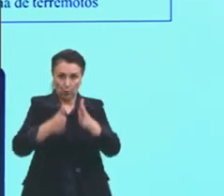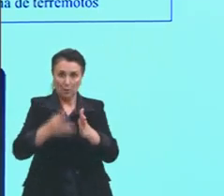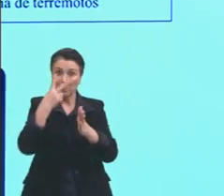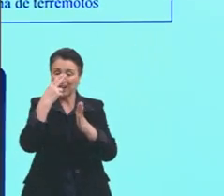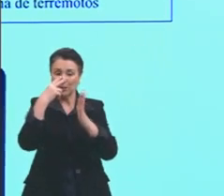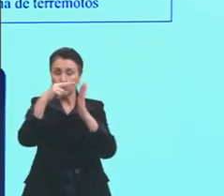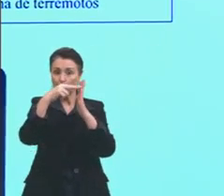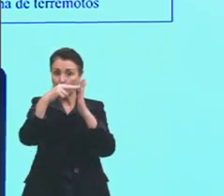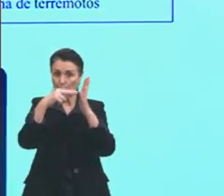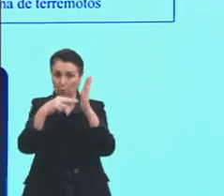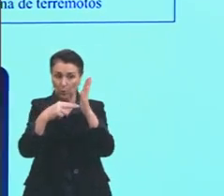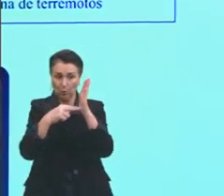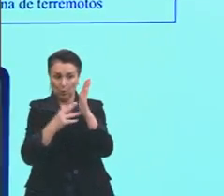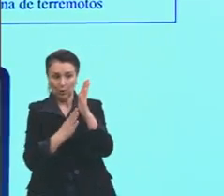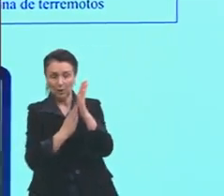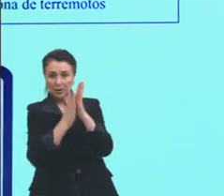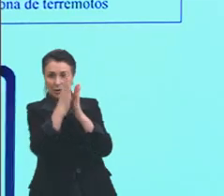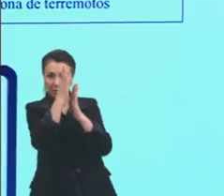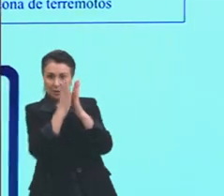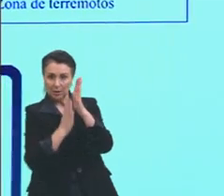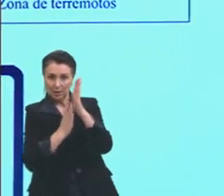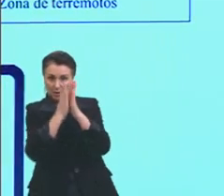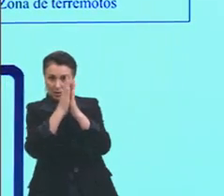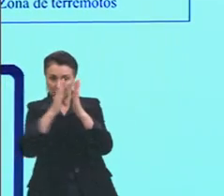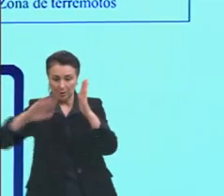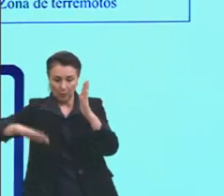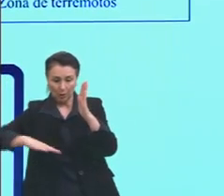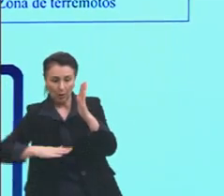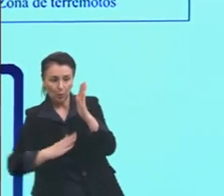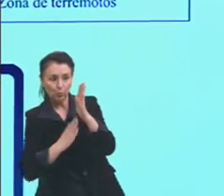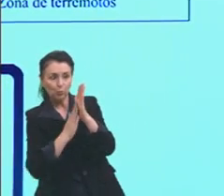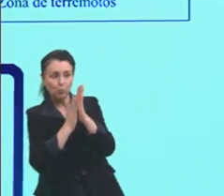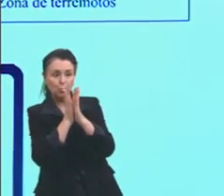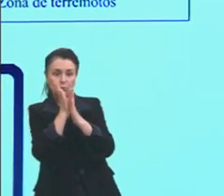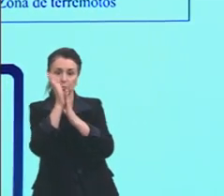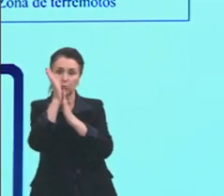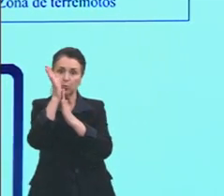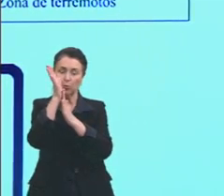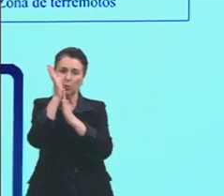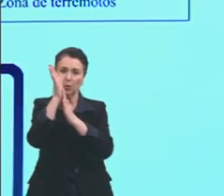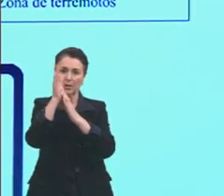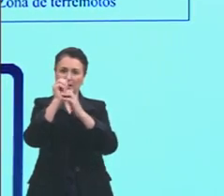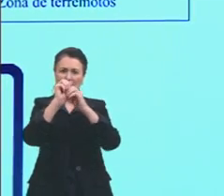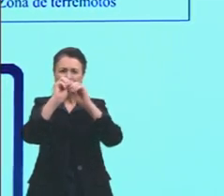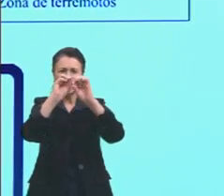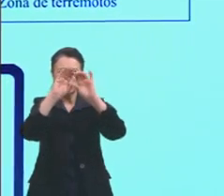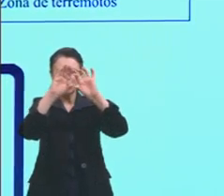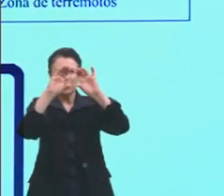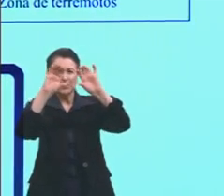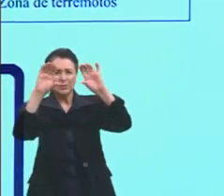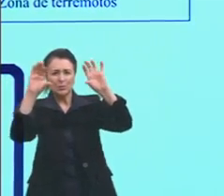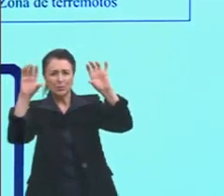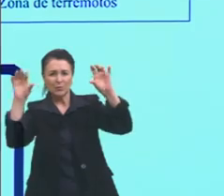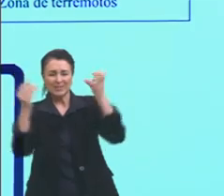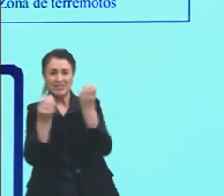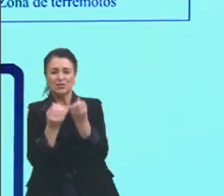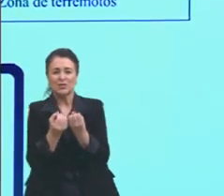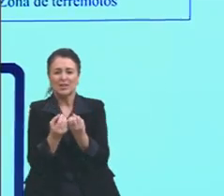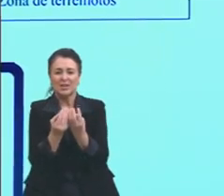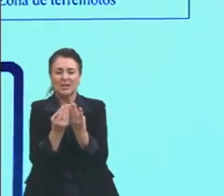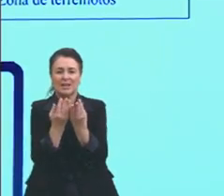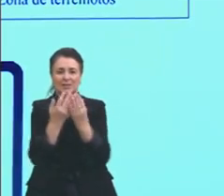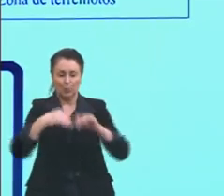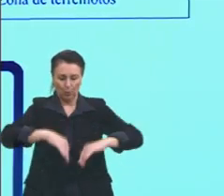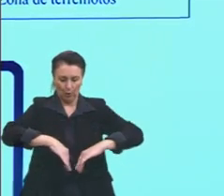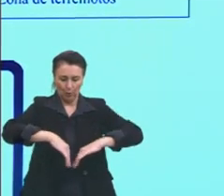parece um cone porque vai aparecer né quando começar a derramar a cratera nessas nuvens aí cinzas de gases que vão ser nuvens